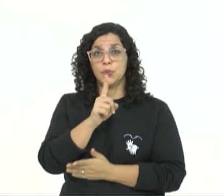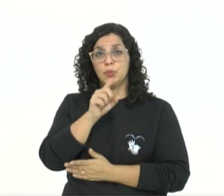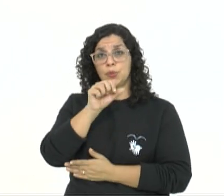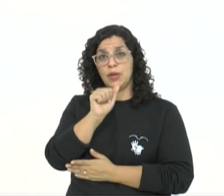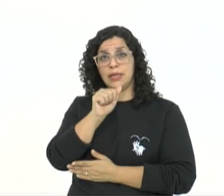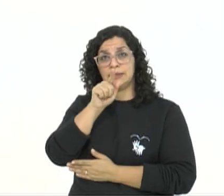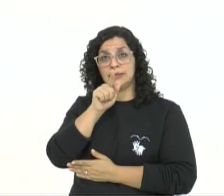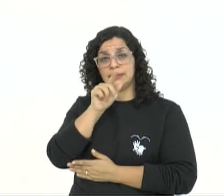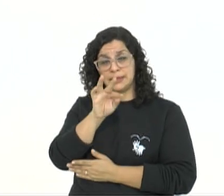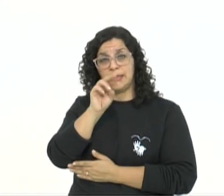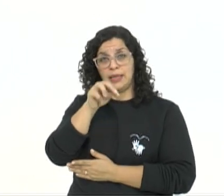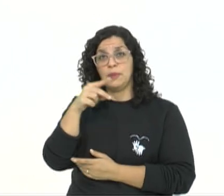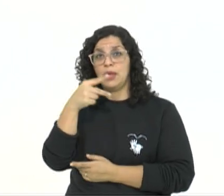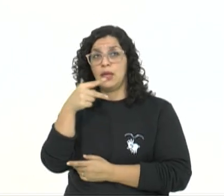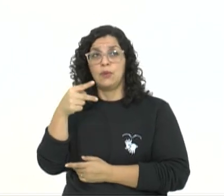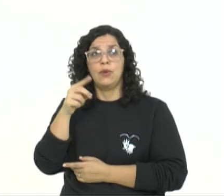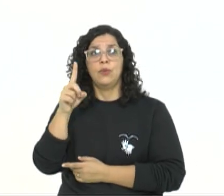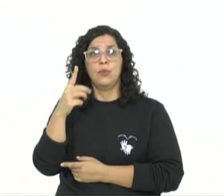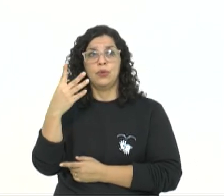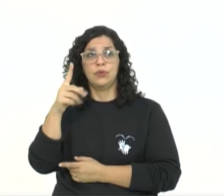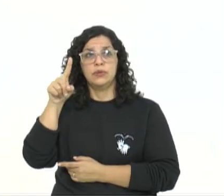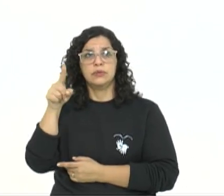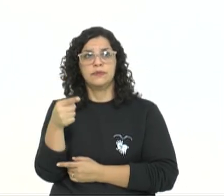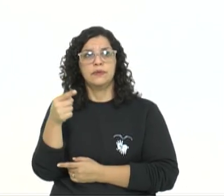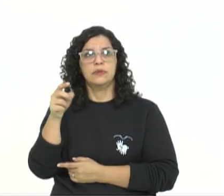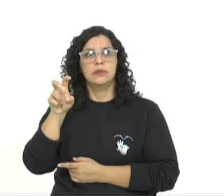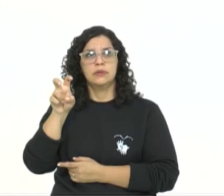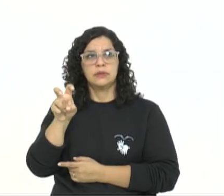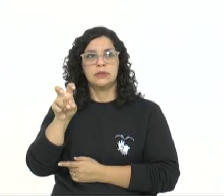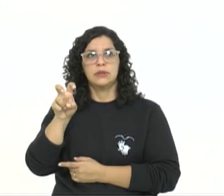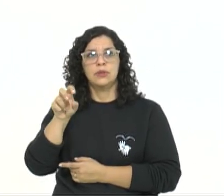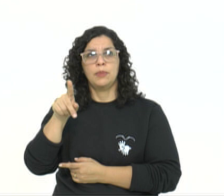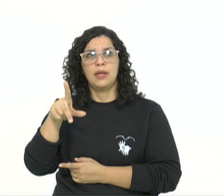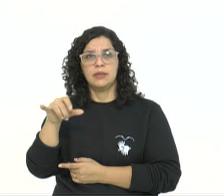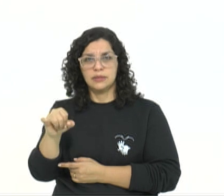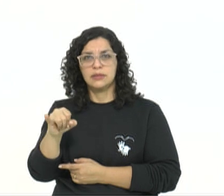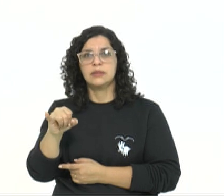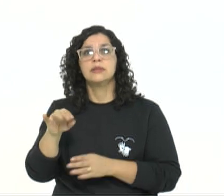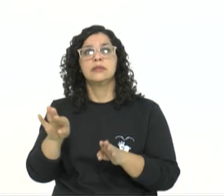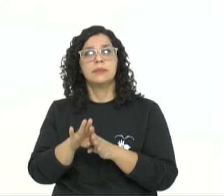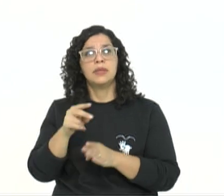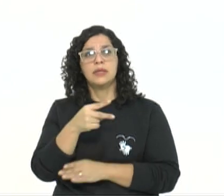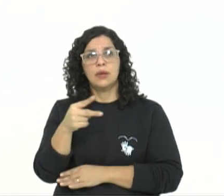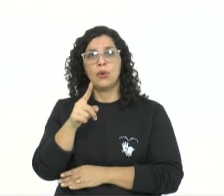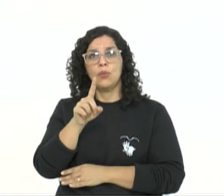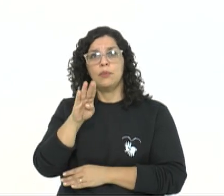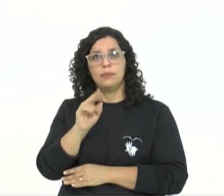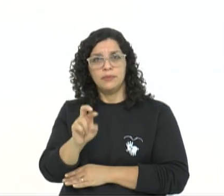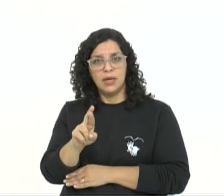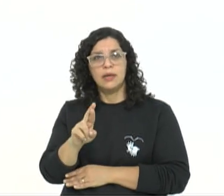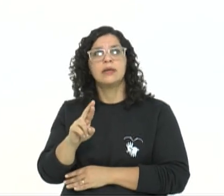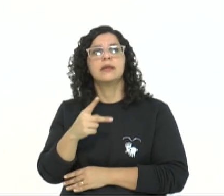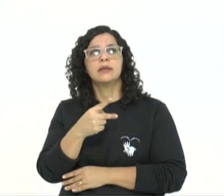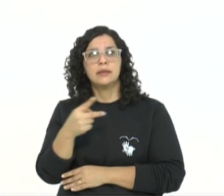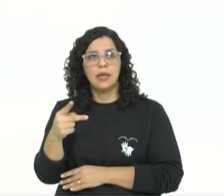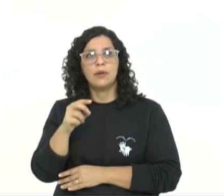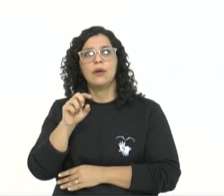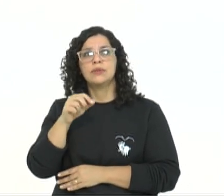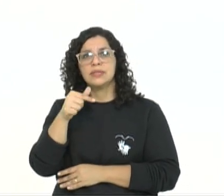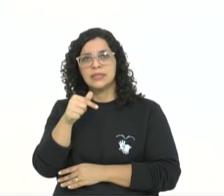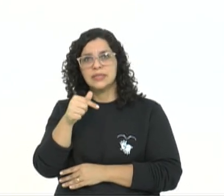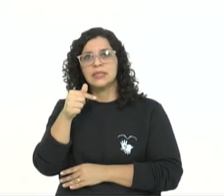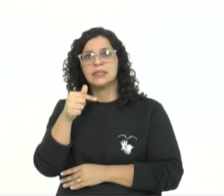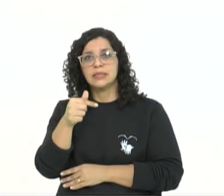Uma atmosfera é igual a 14,5 PSI, que é igual a 1 bar, que é a mesma coisa